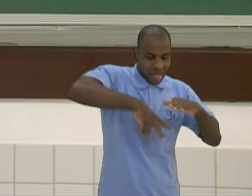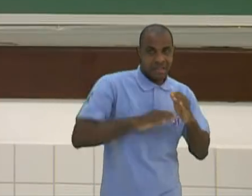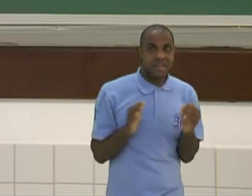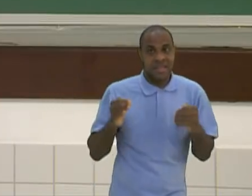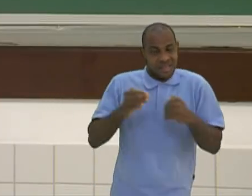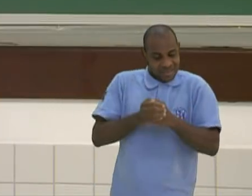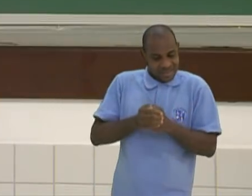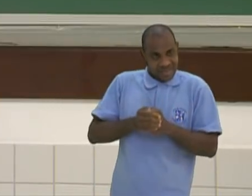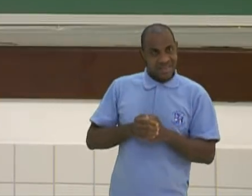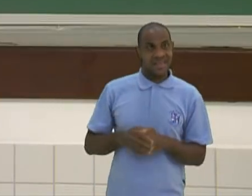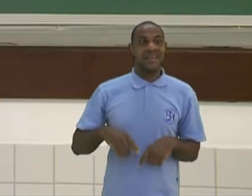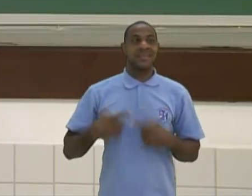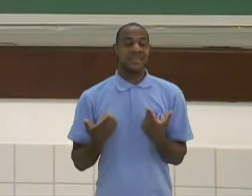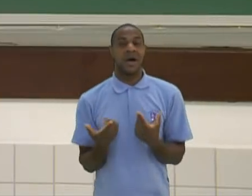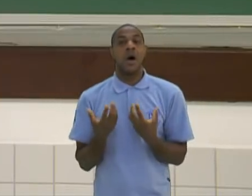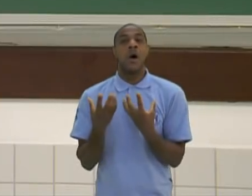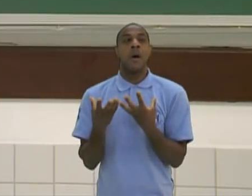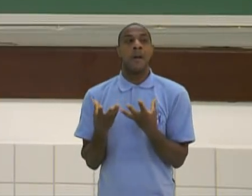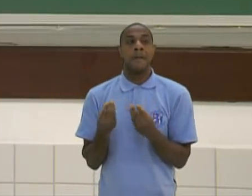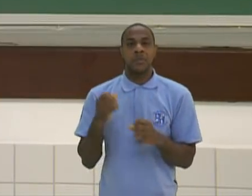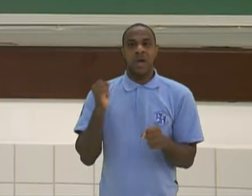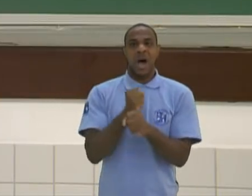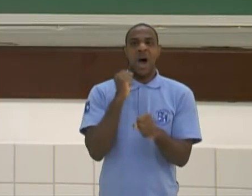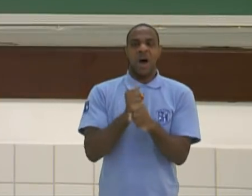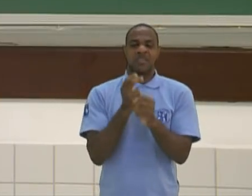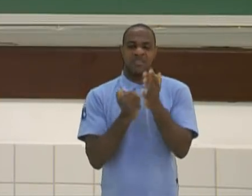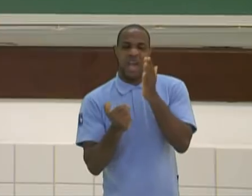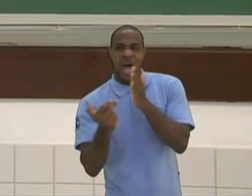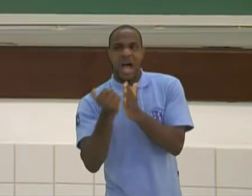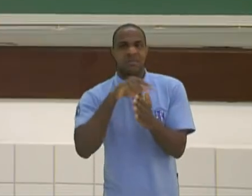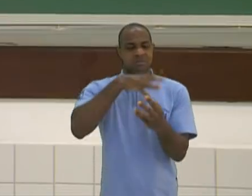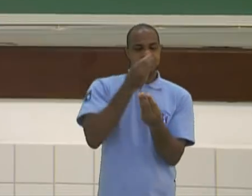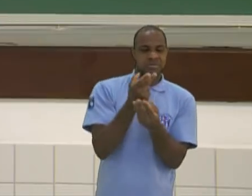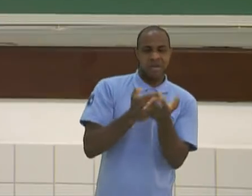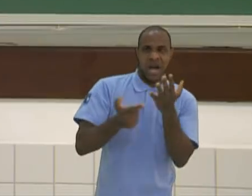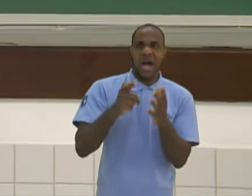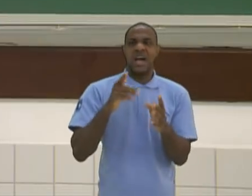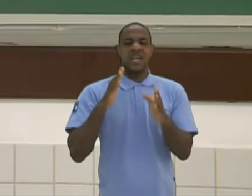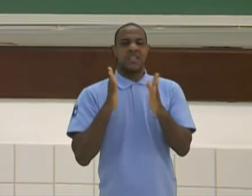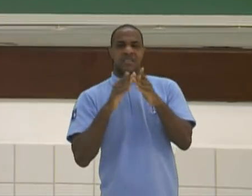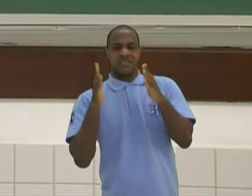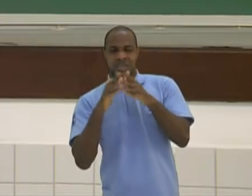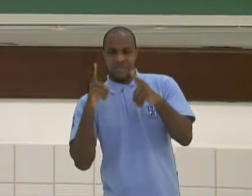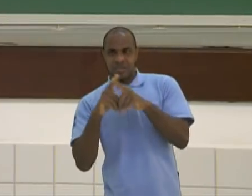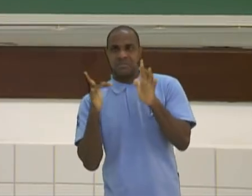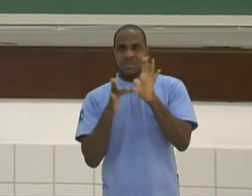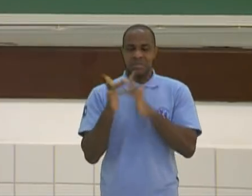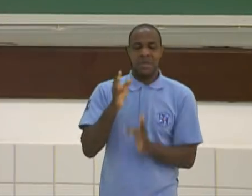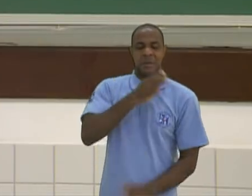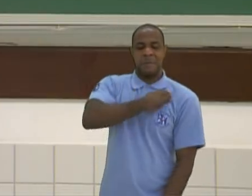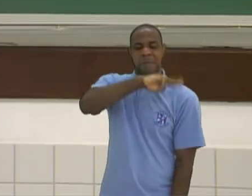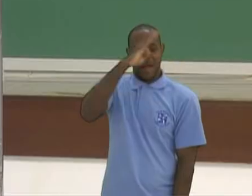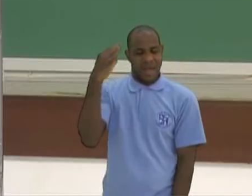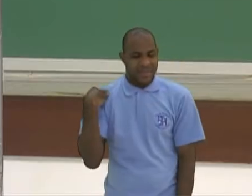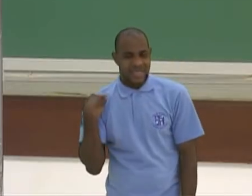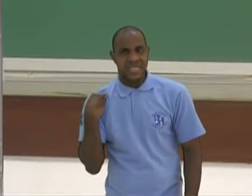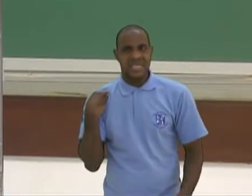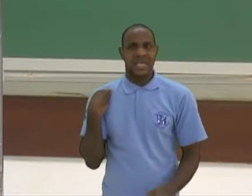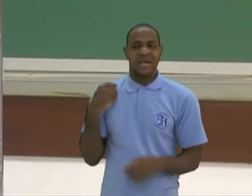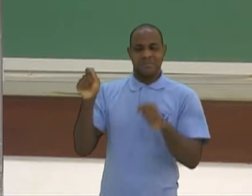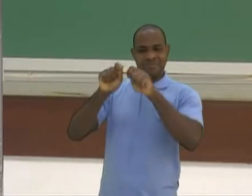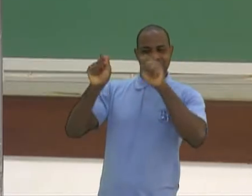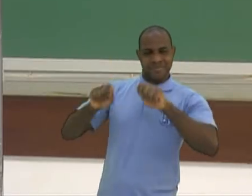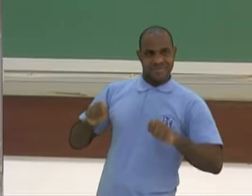romanas cristãs, porque muitas obras de arte relacionadas a Jesus Cristo, a Maria, algumas